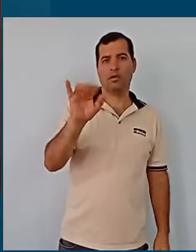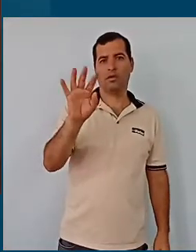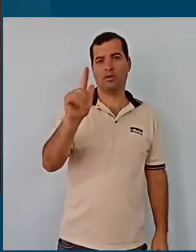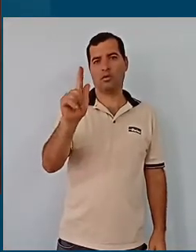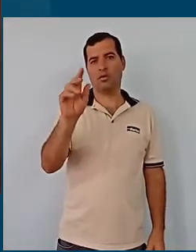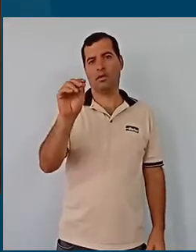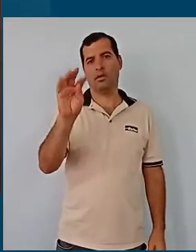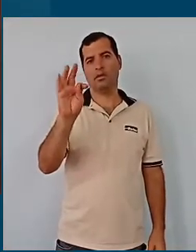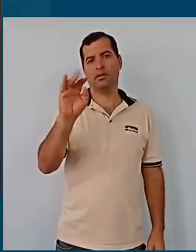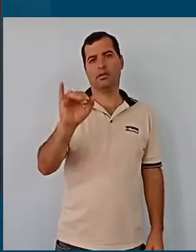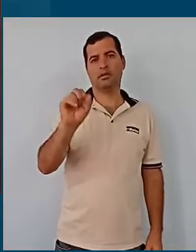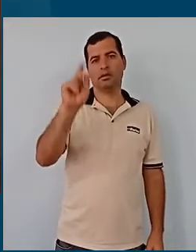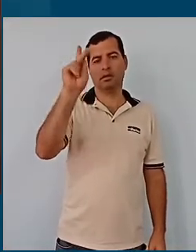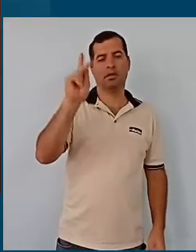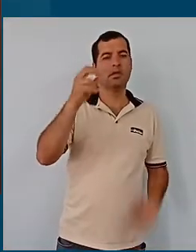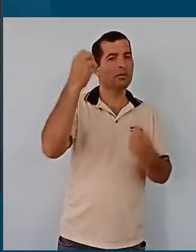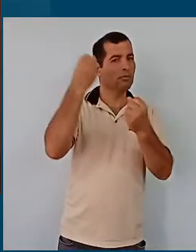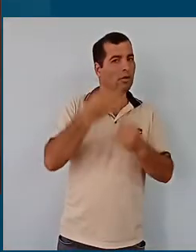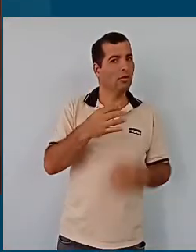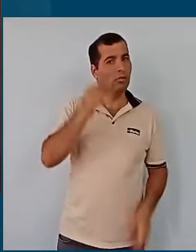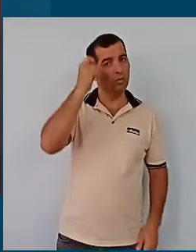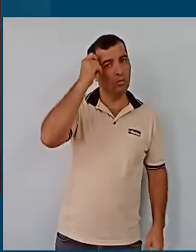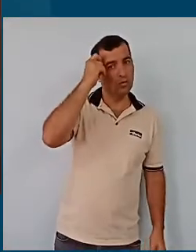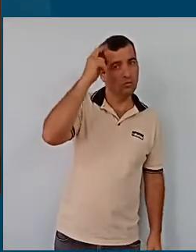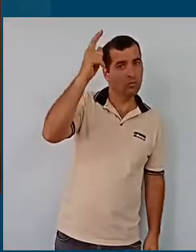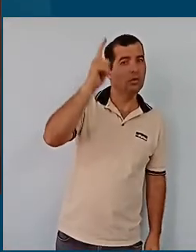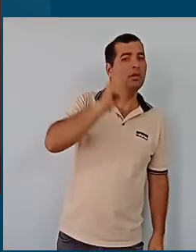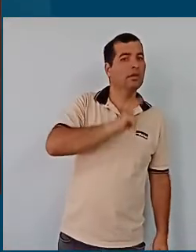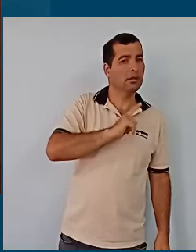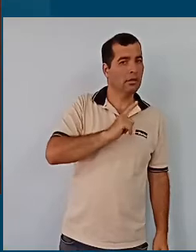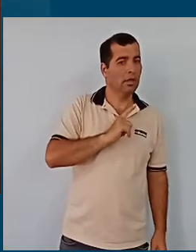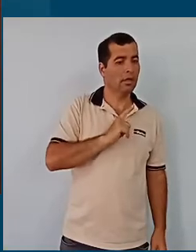da cultura, inclusive, as formas mais elaboradas.